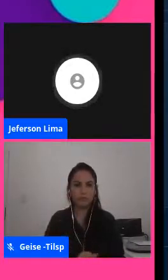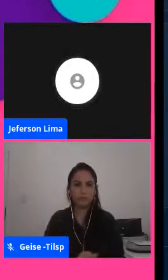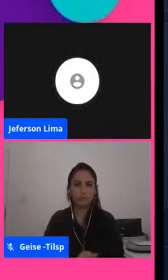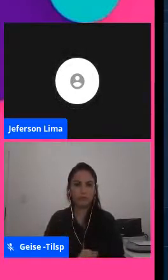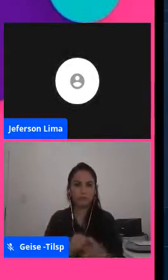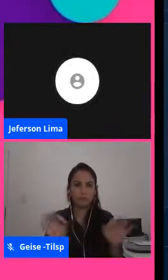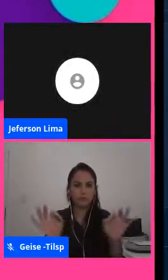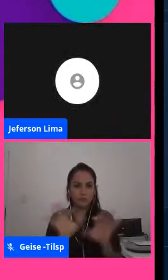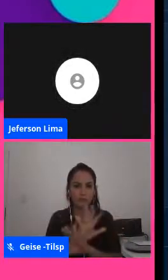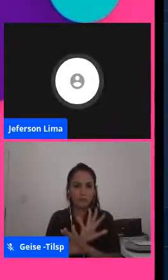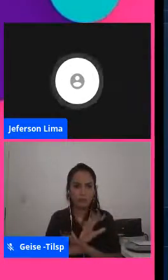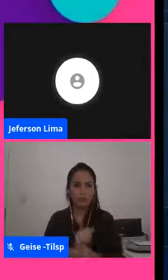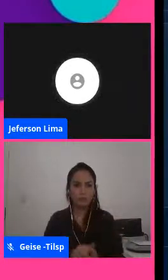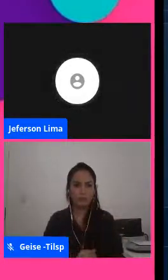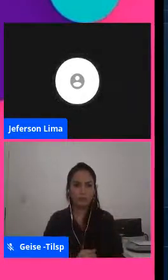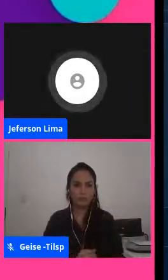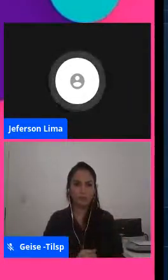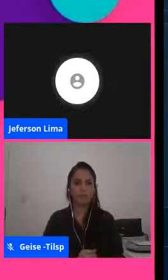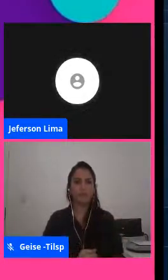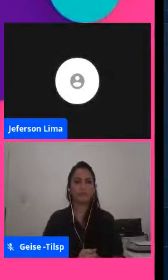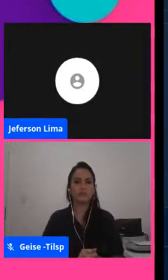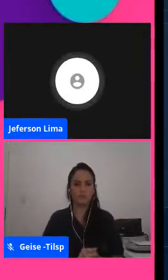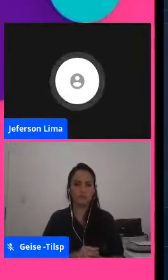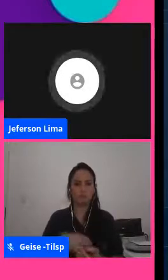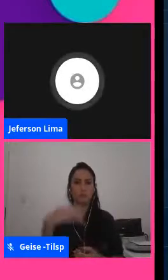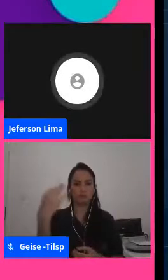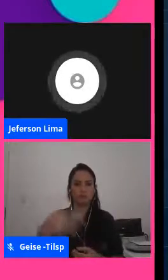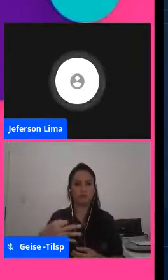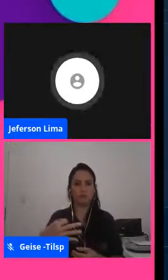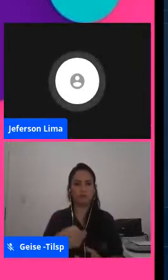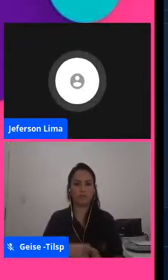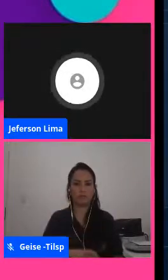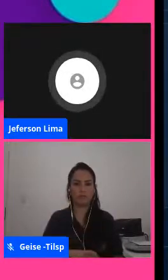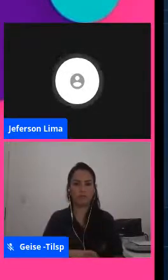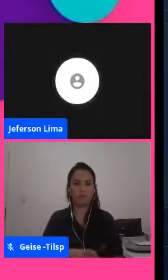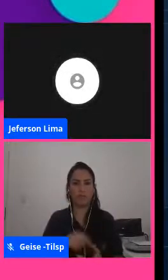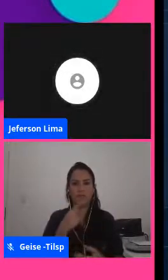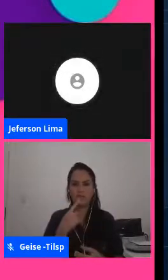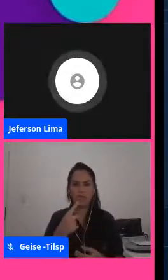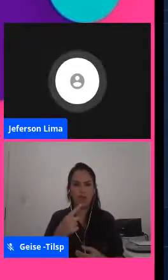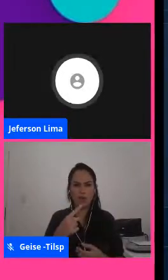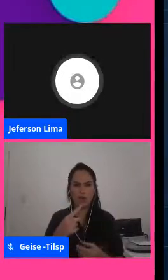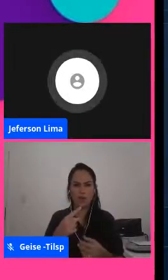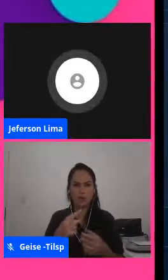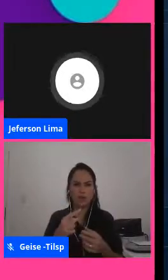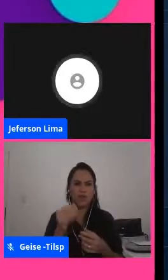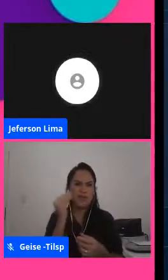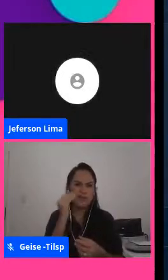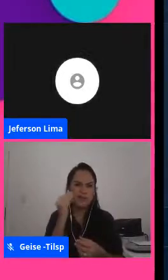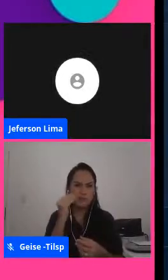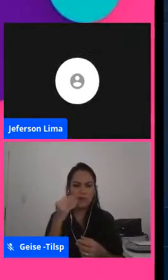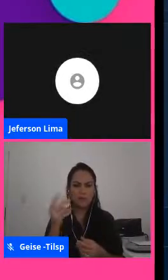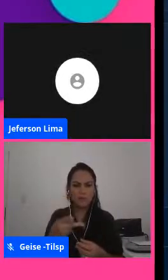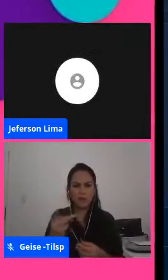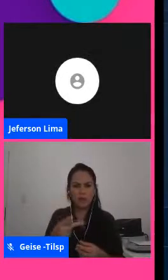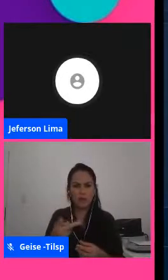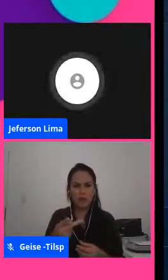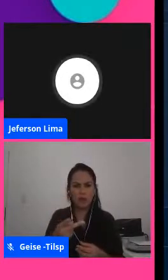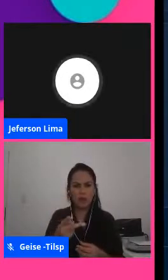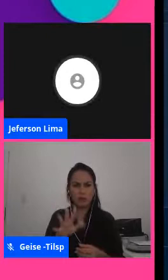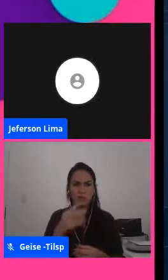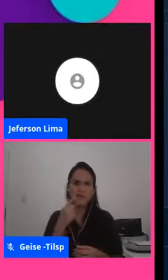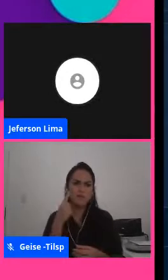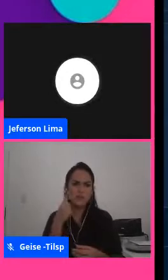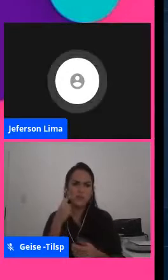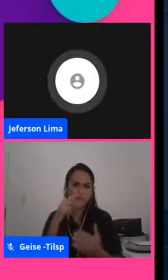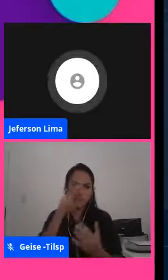Prontinho? Então, certo. Ele falou que minha simulação não está certa, né? Vamos ver se ele consegue ler.